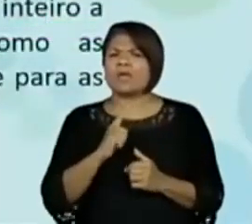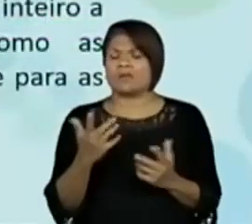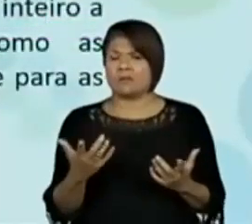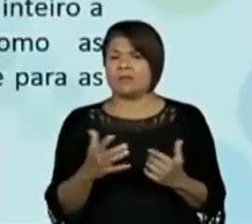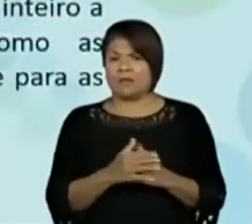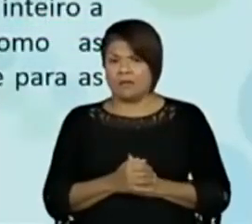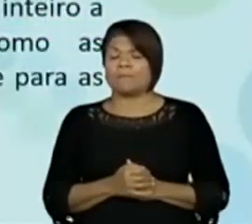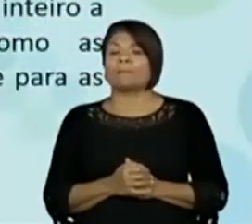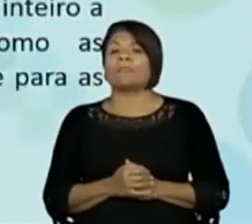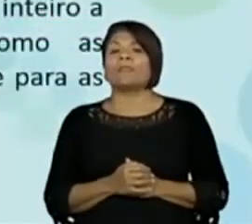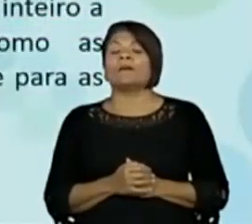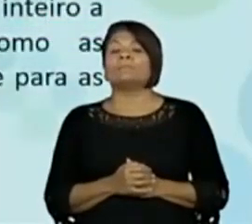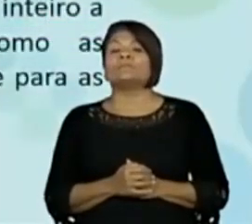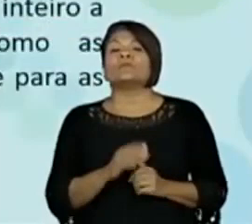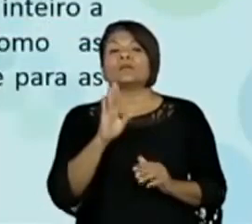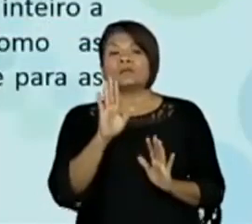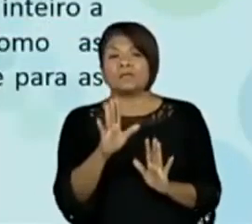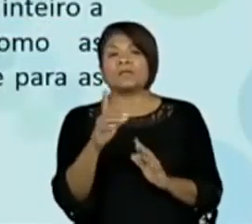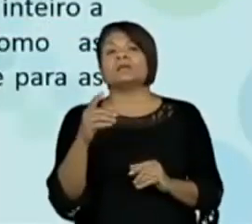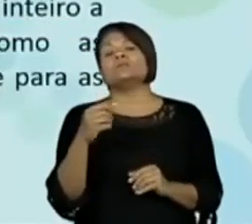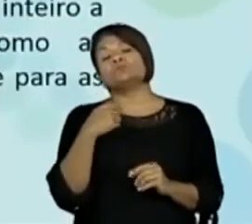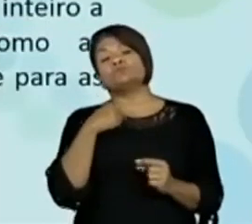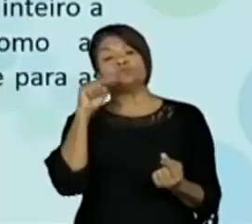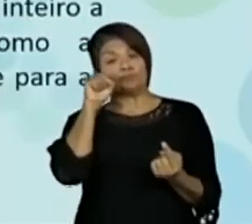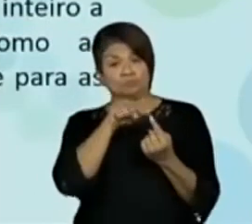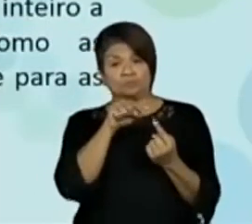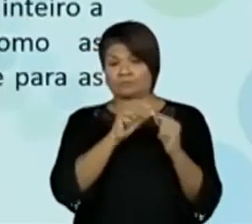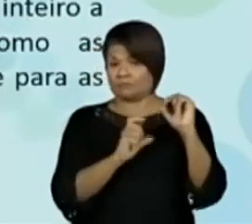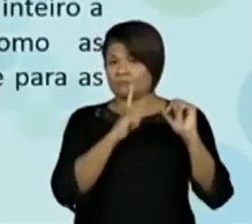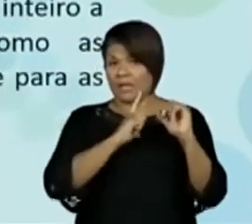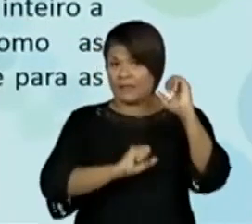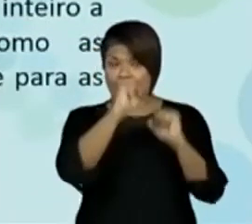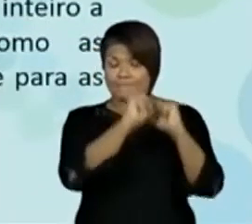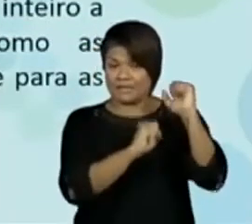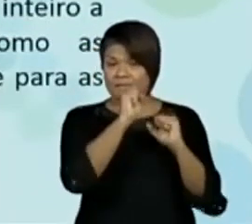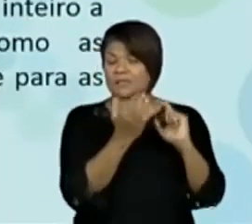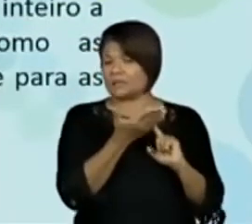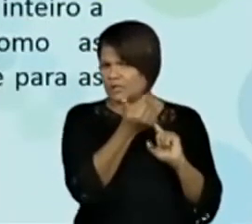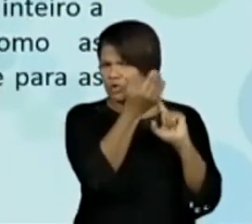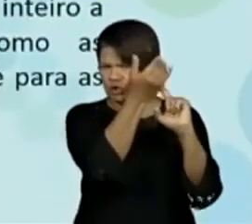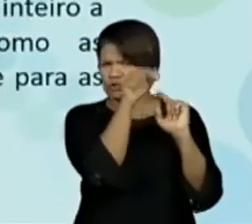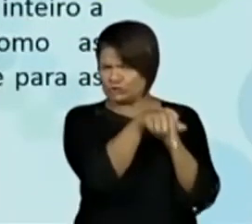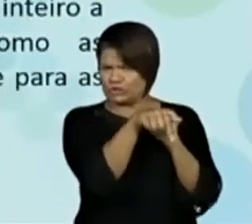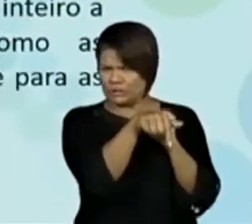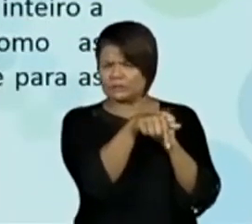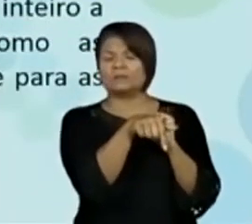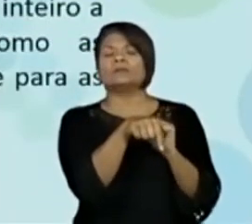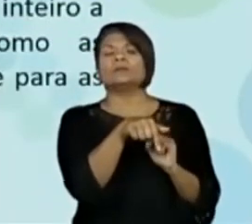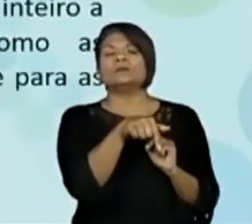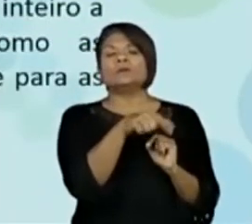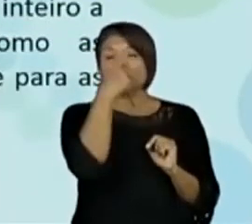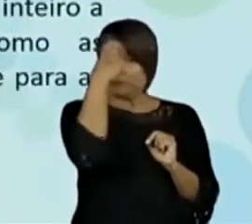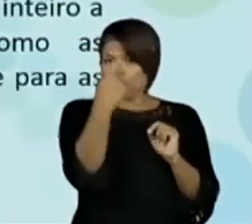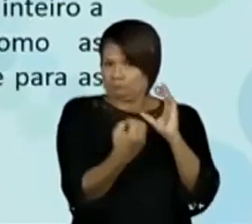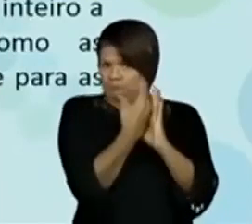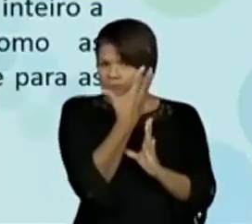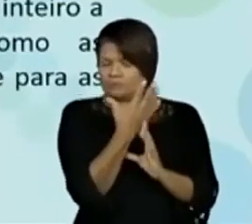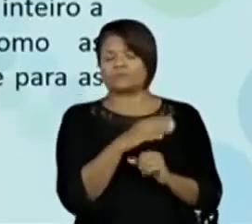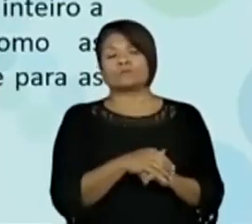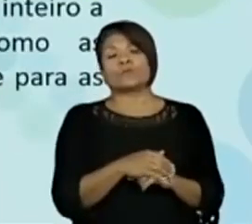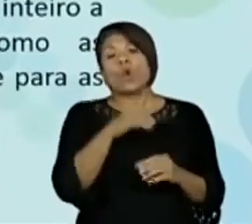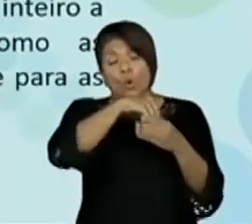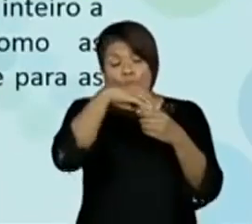parágrafo. De acordo com a empresa de tecnologia, o conteúdo também ajuda